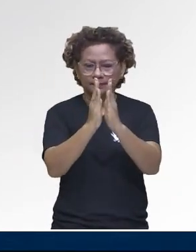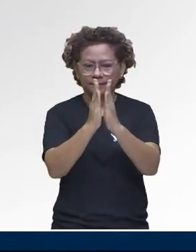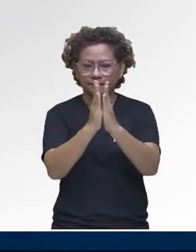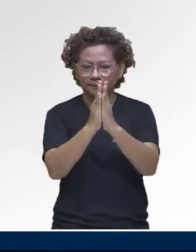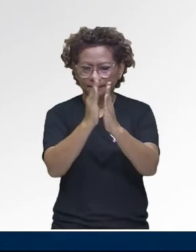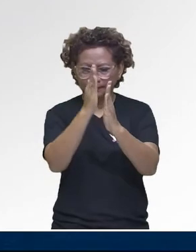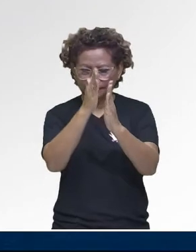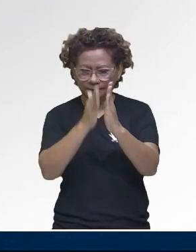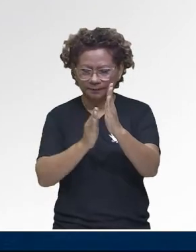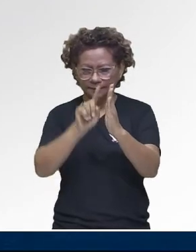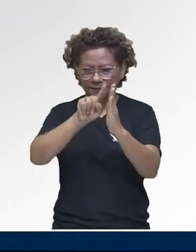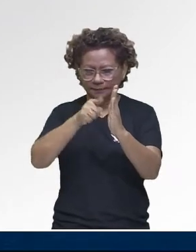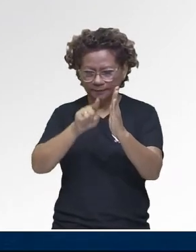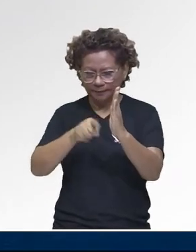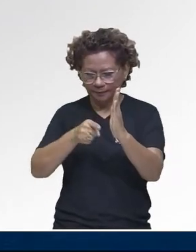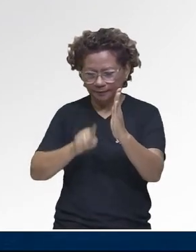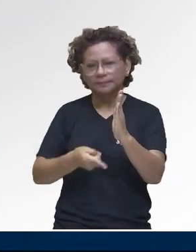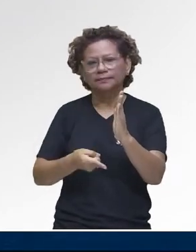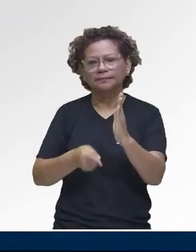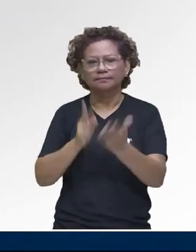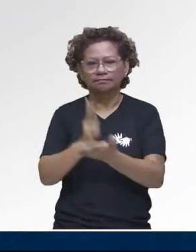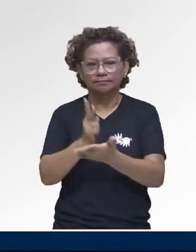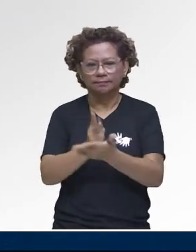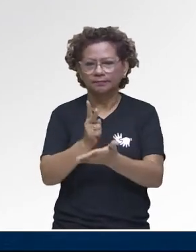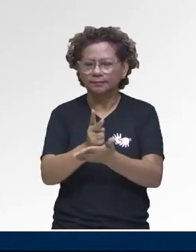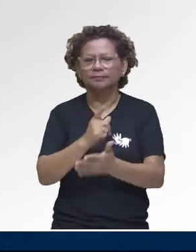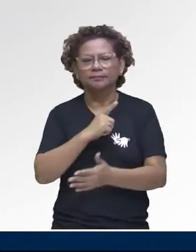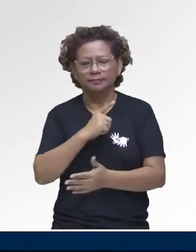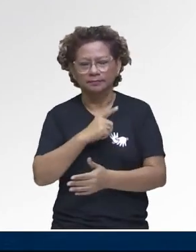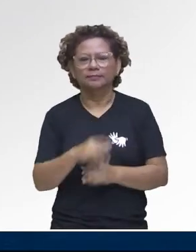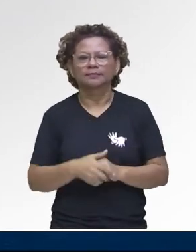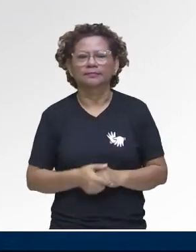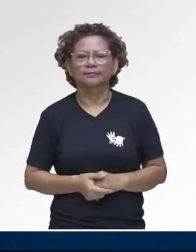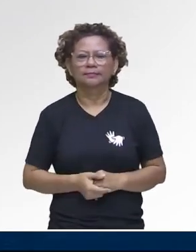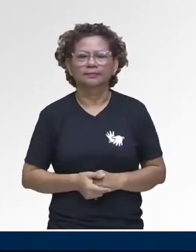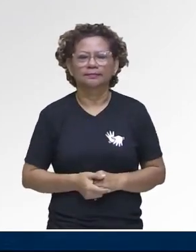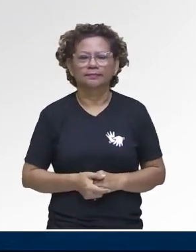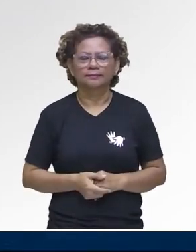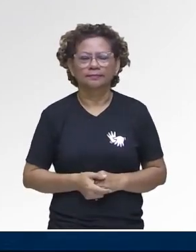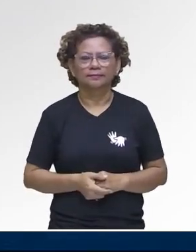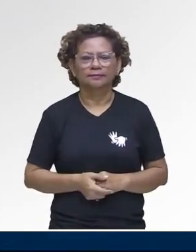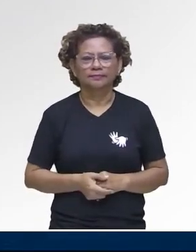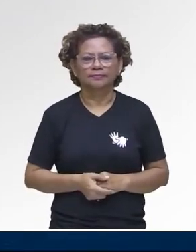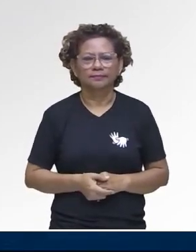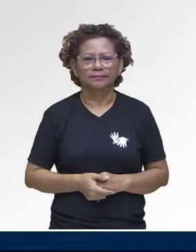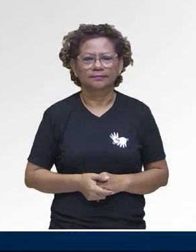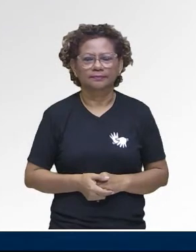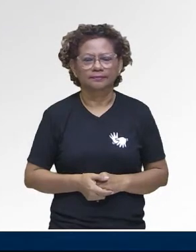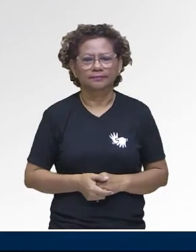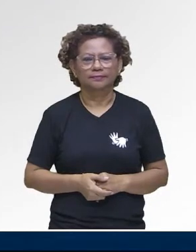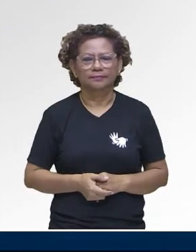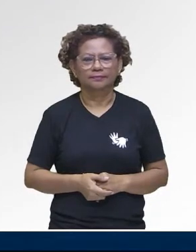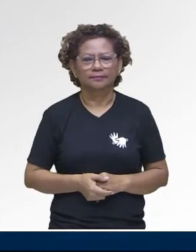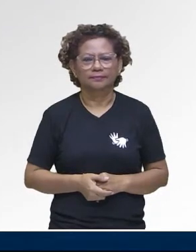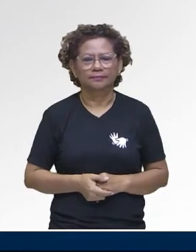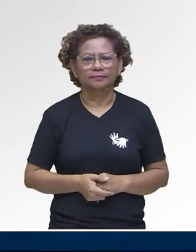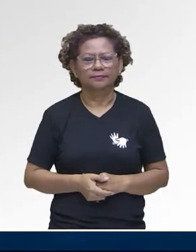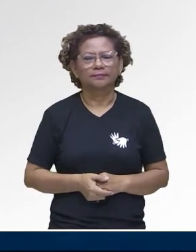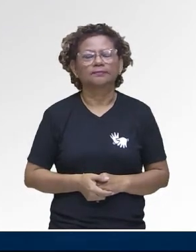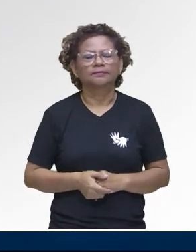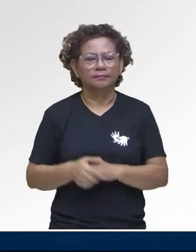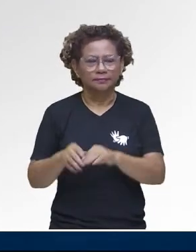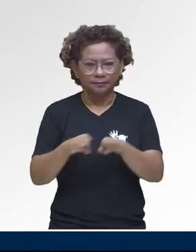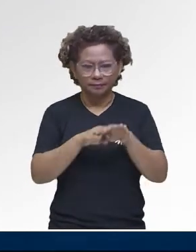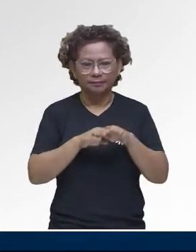só, o valor, né, desse somatório está representado, vamos colocar aqui a nossa